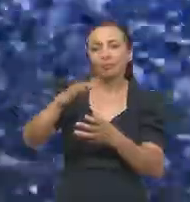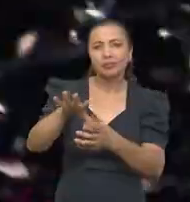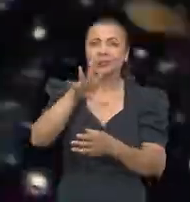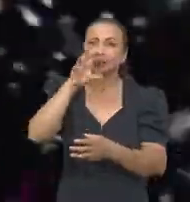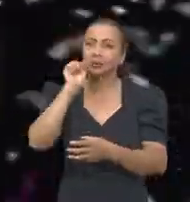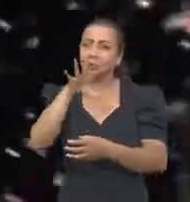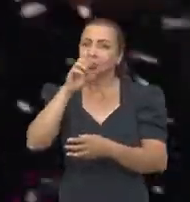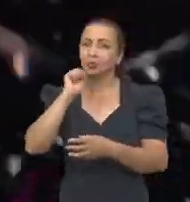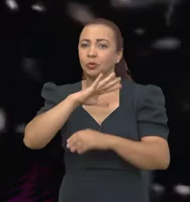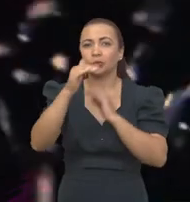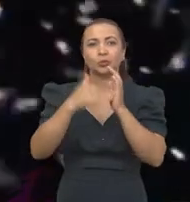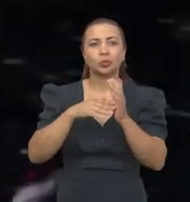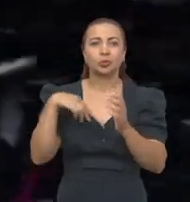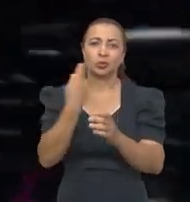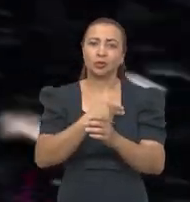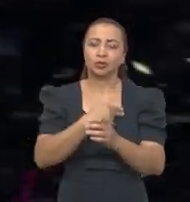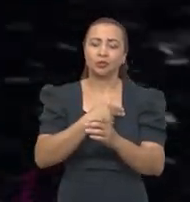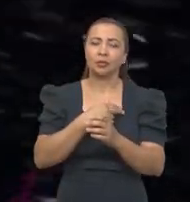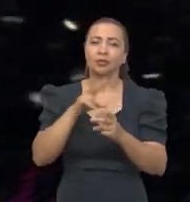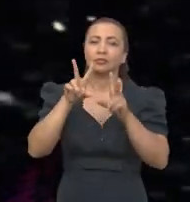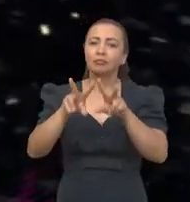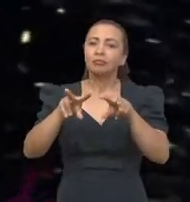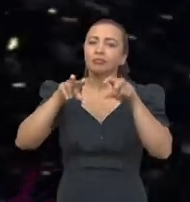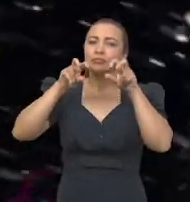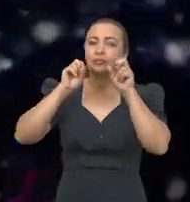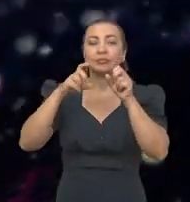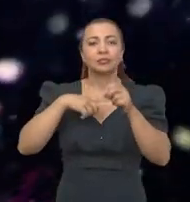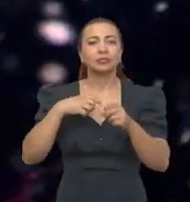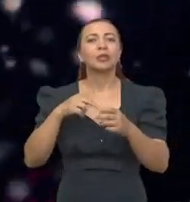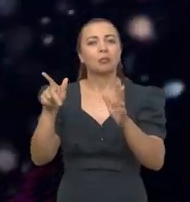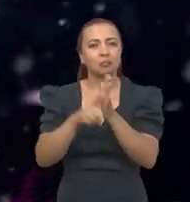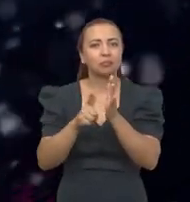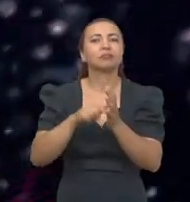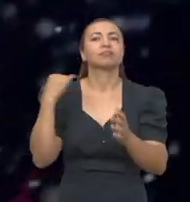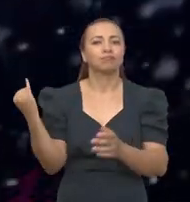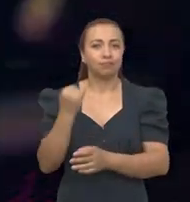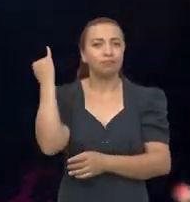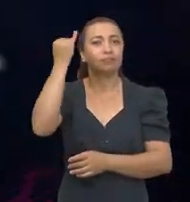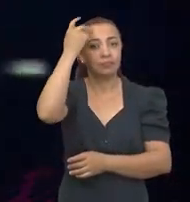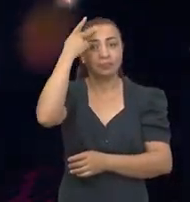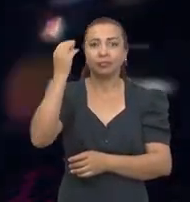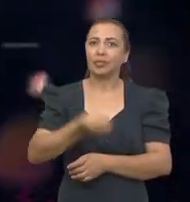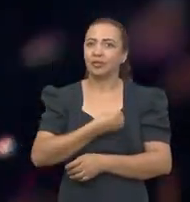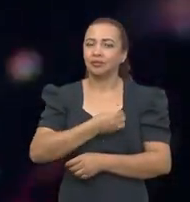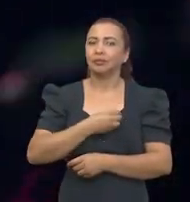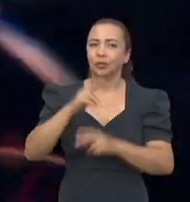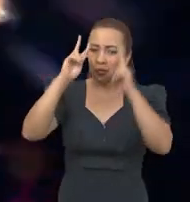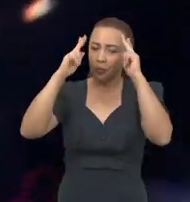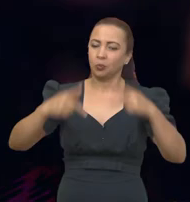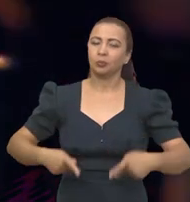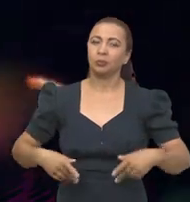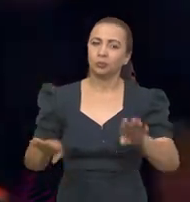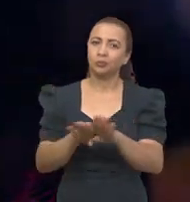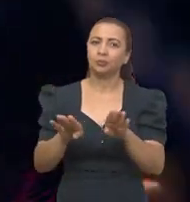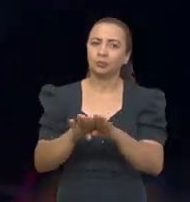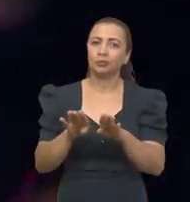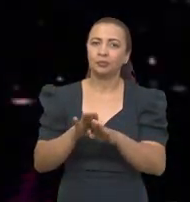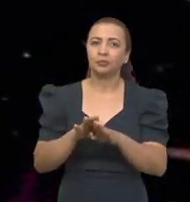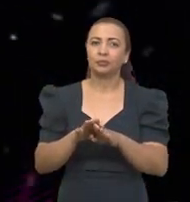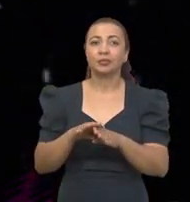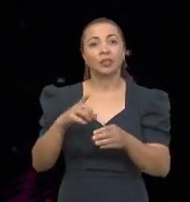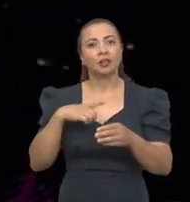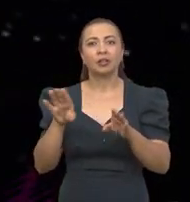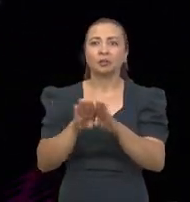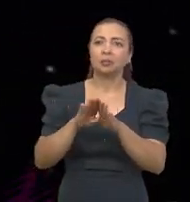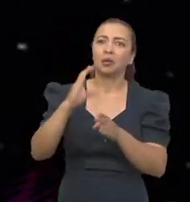oxigênio que nós respiramos então tem um papel muito importante é Além disso é um grande e